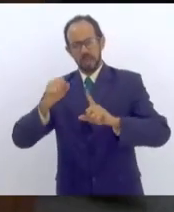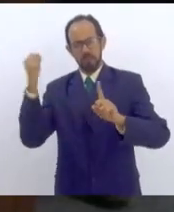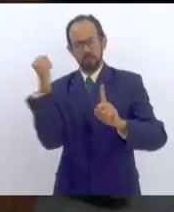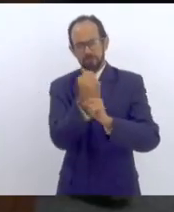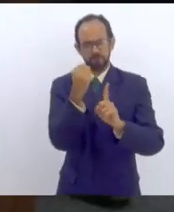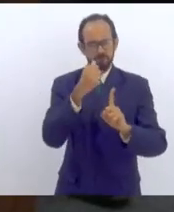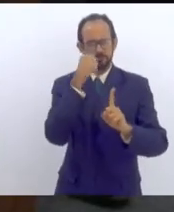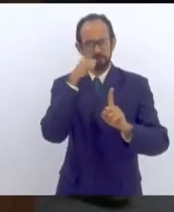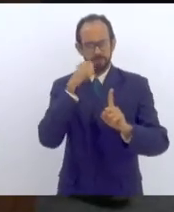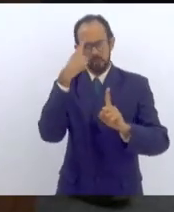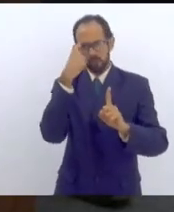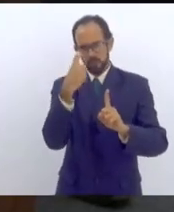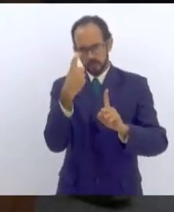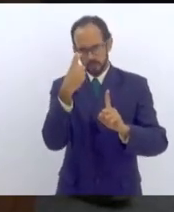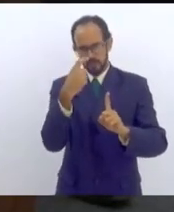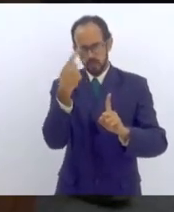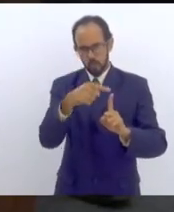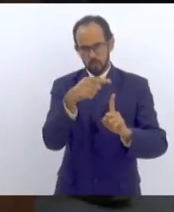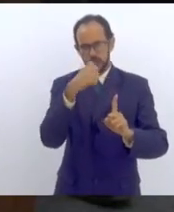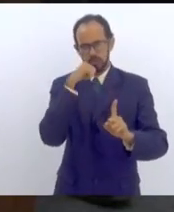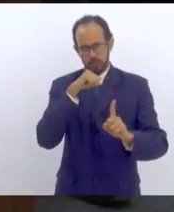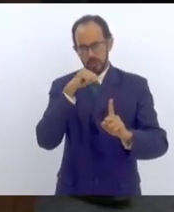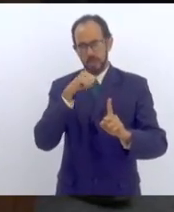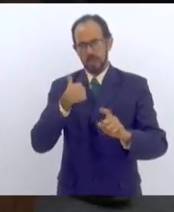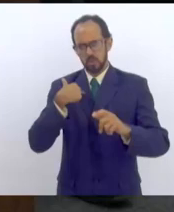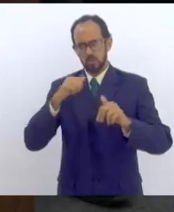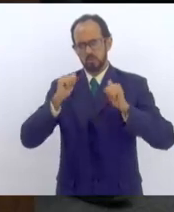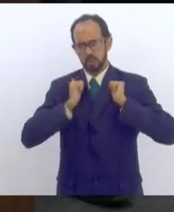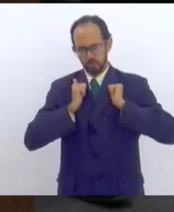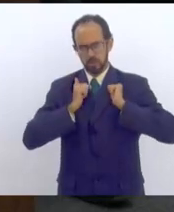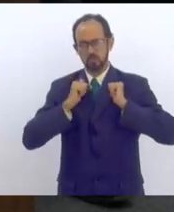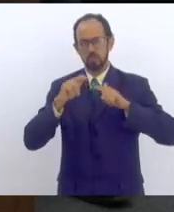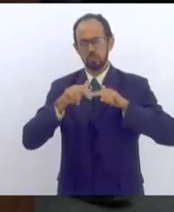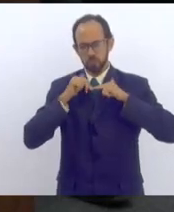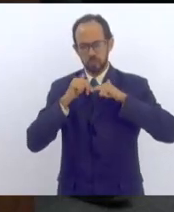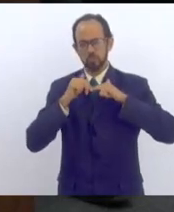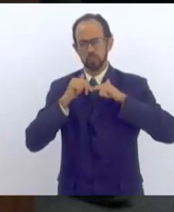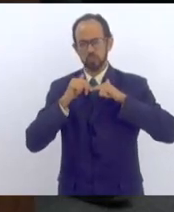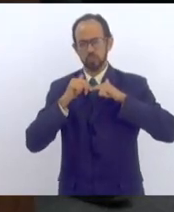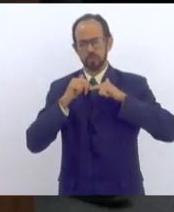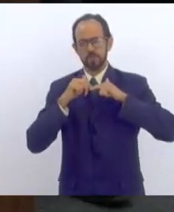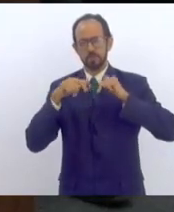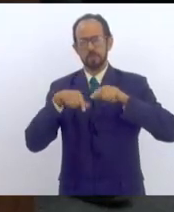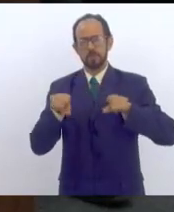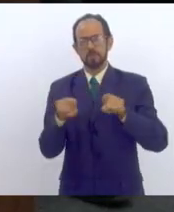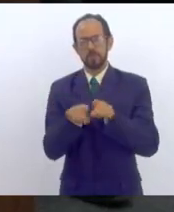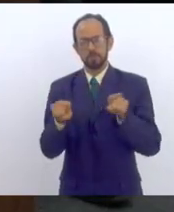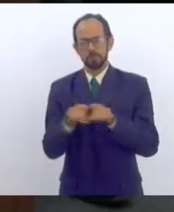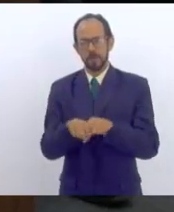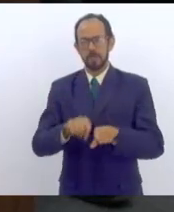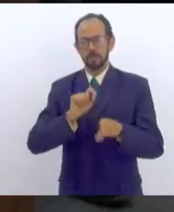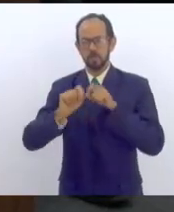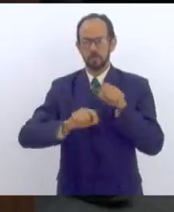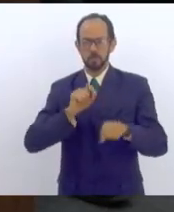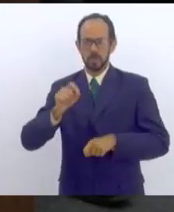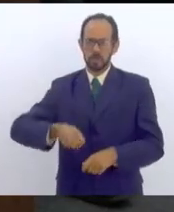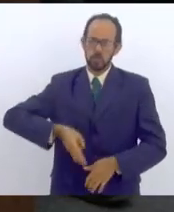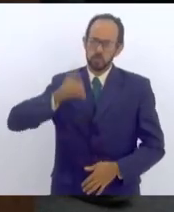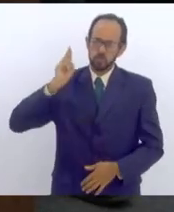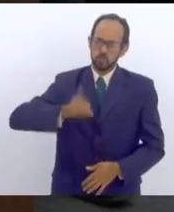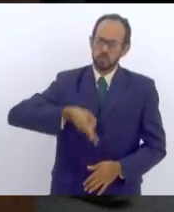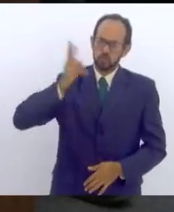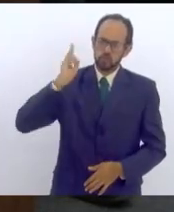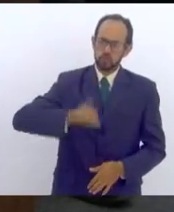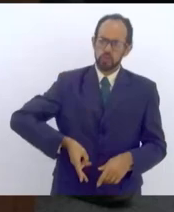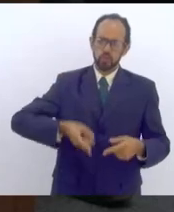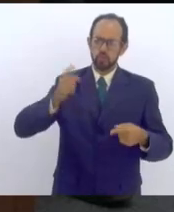feminicídio e à violência contra a mulher. Então, me abstive por esse posicionamento e sigo aqui combatendo a